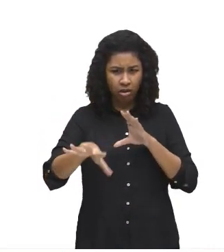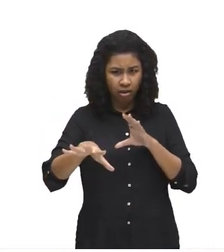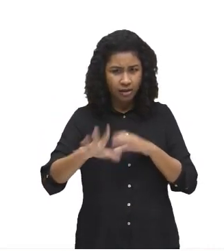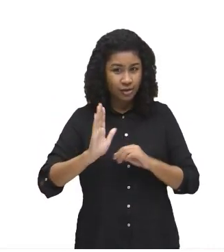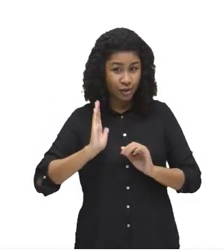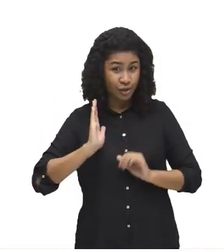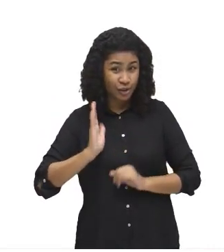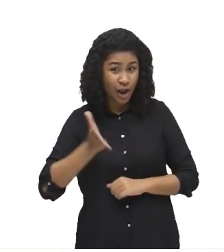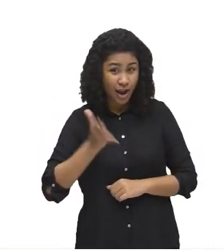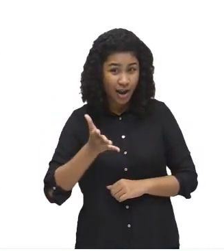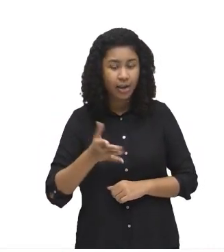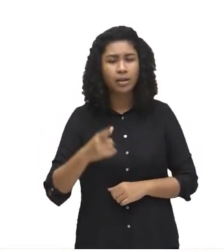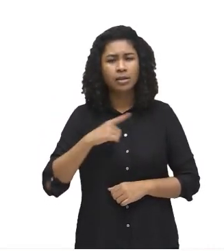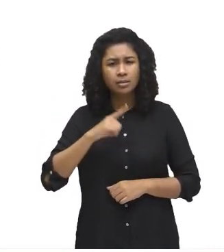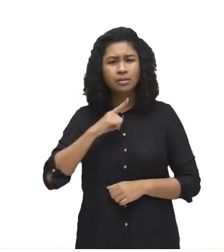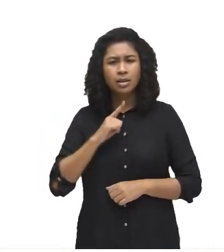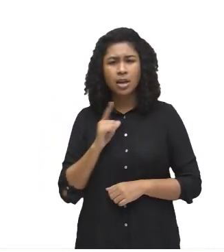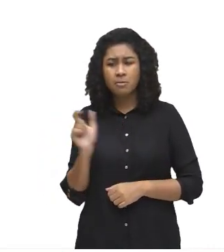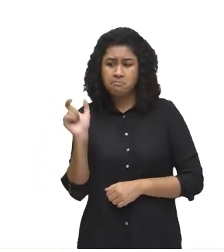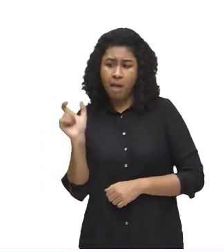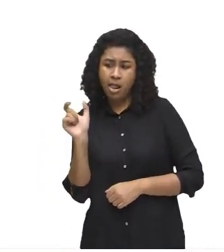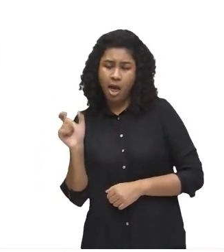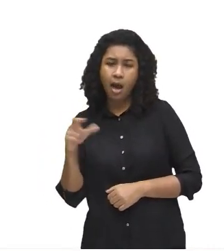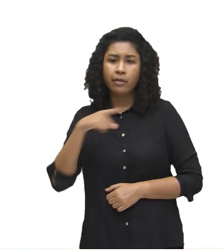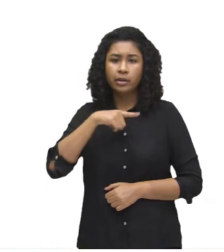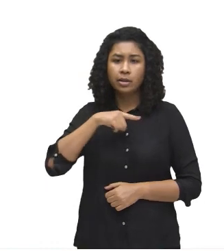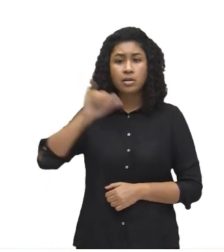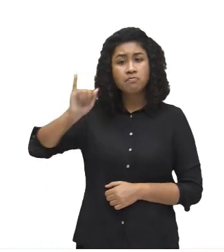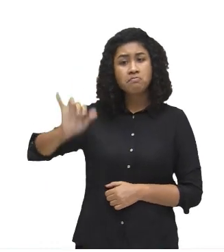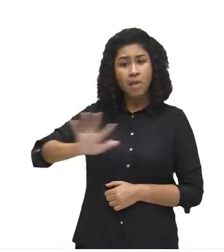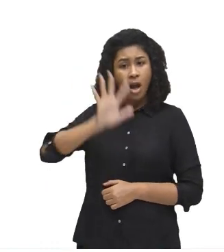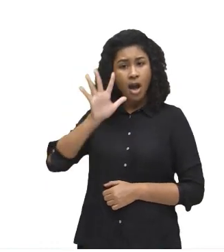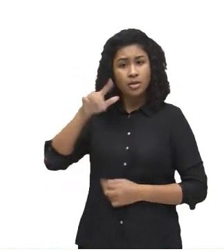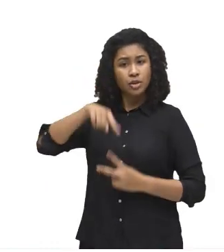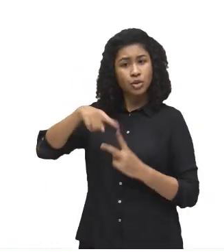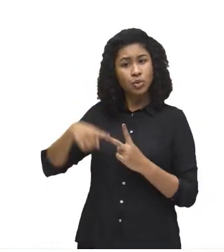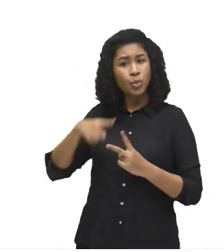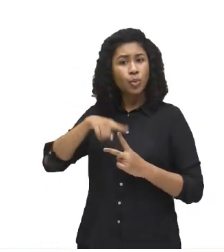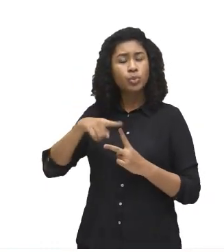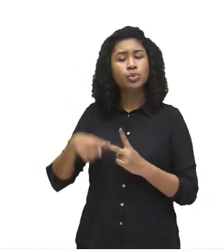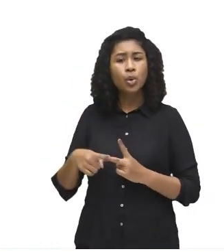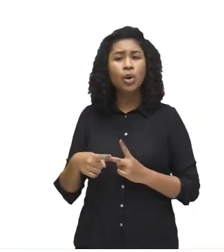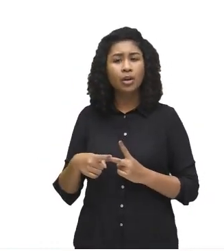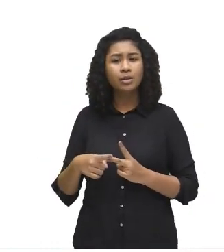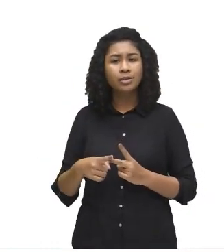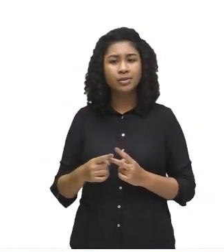é isso? E tem também a imagem, tem um gesto, tem alguém ali, simbolizando também a